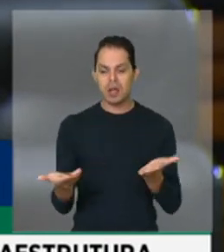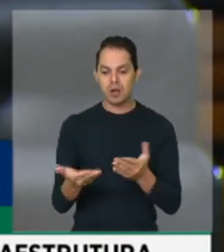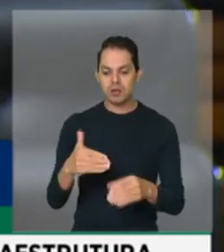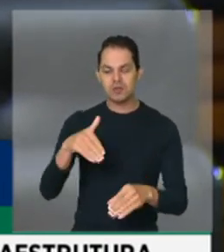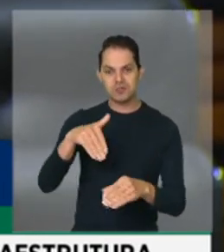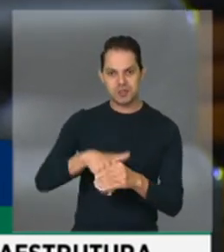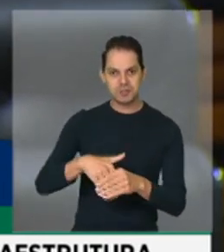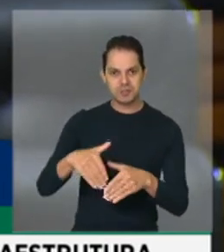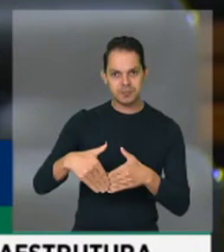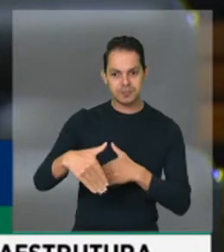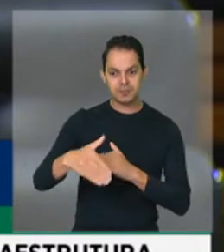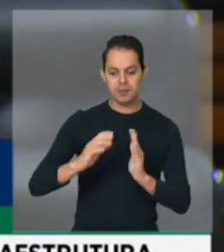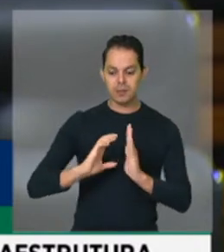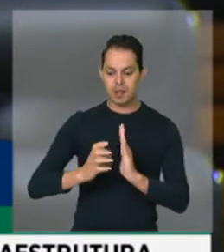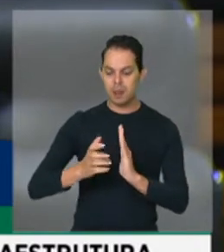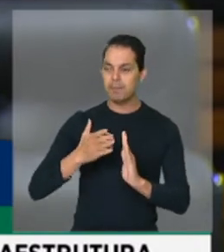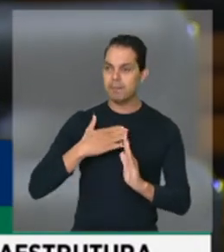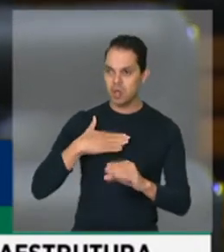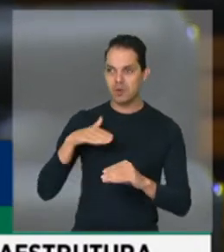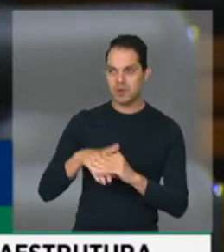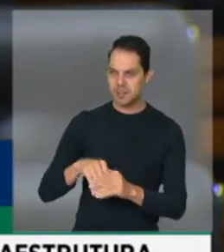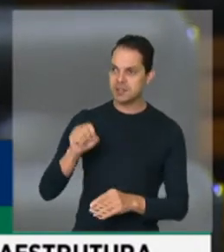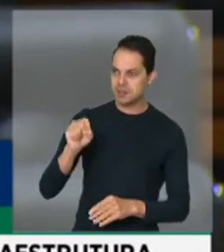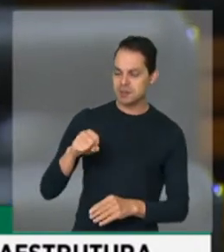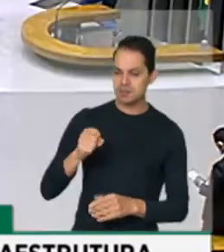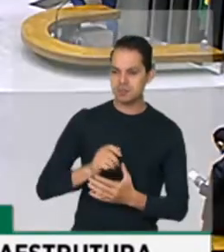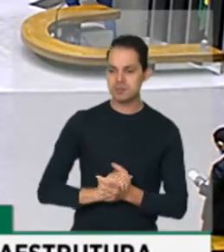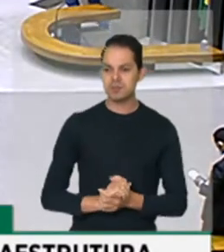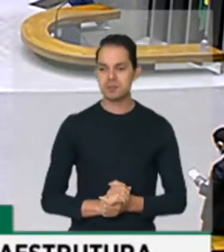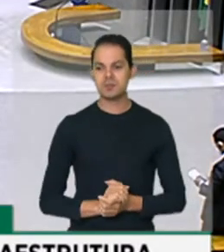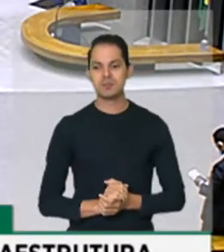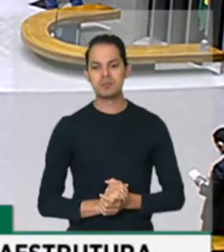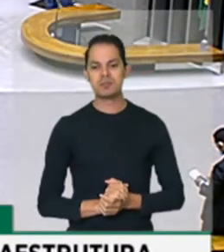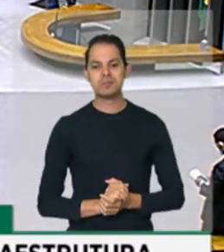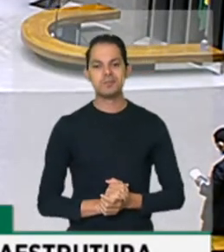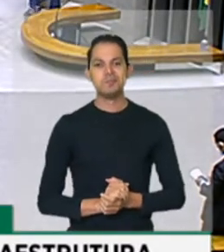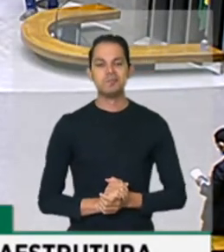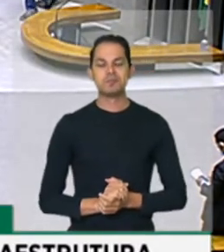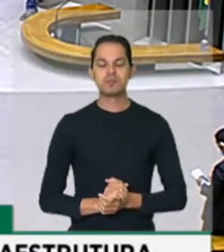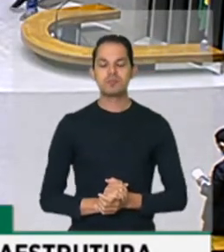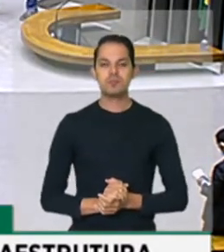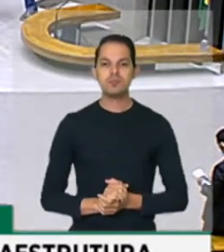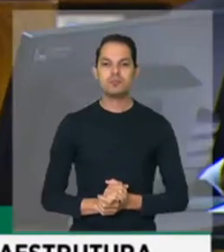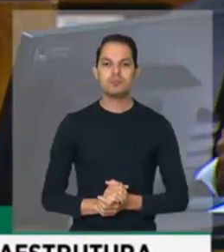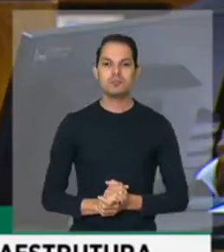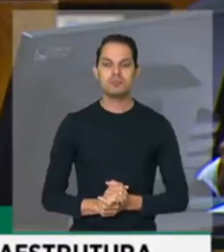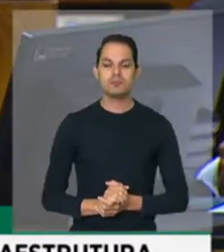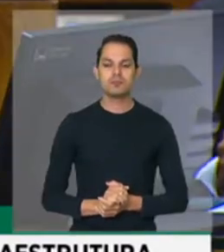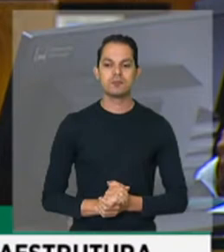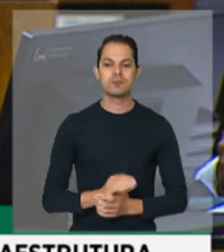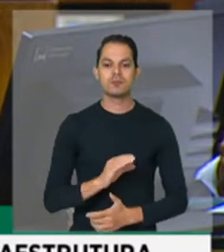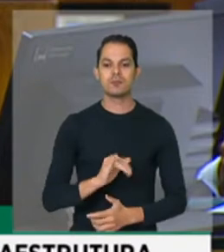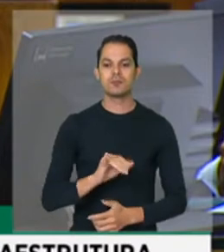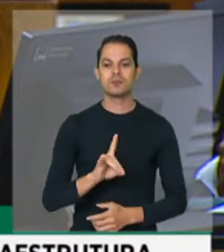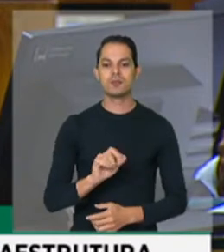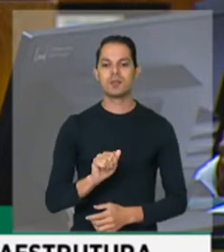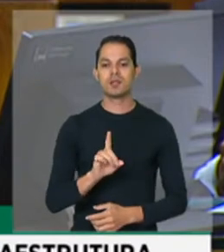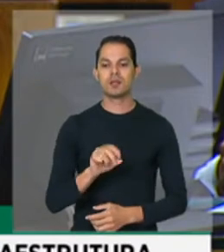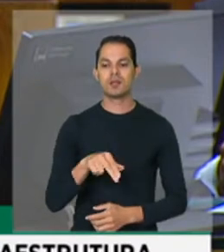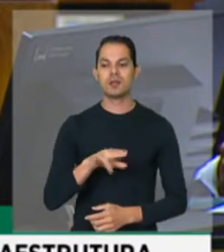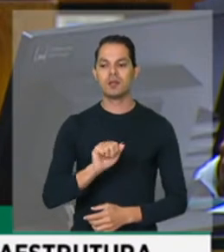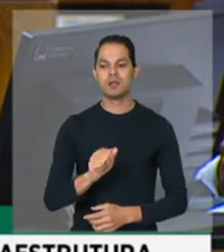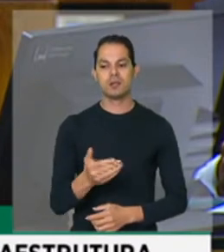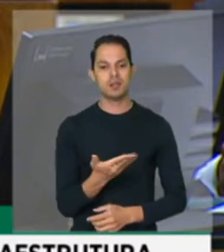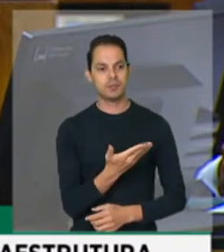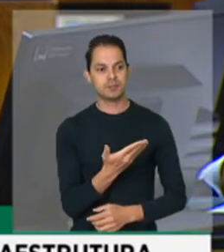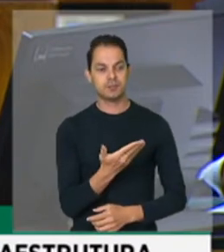plenário. O PCdoB encaminha o voto sim. Como orienta o Cidadania, deputado Manente?